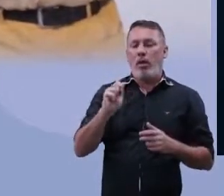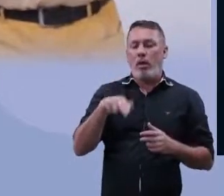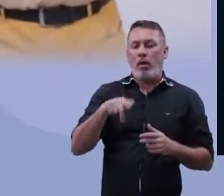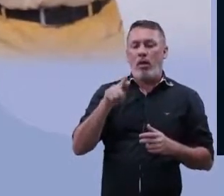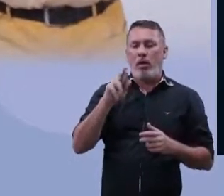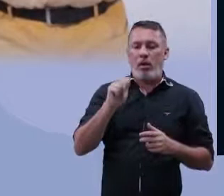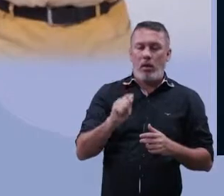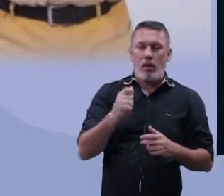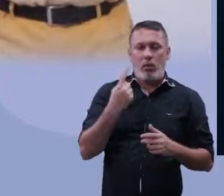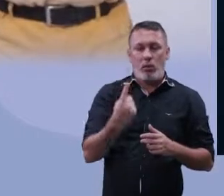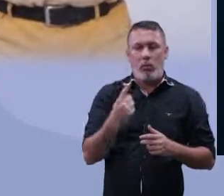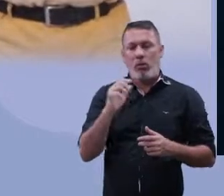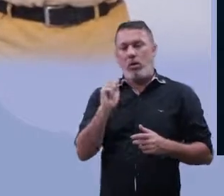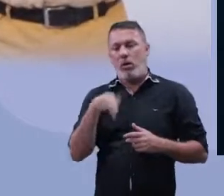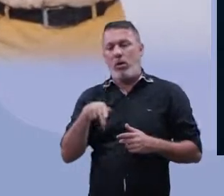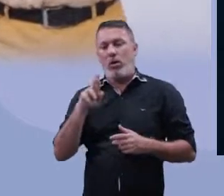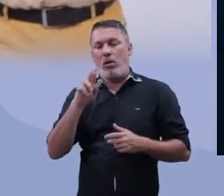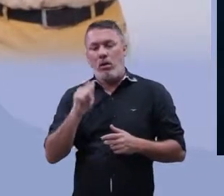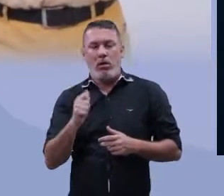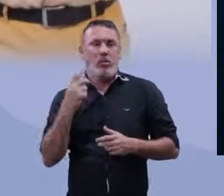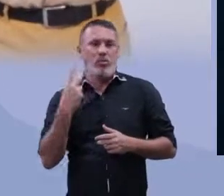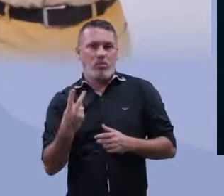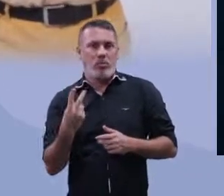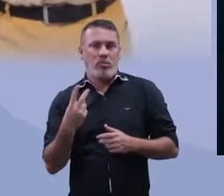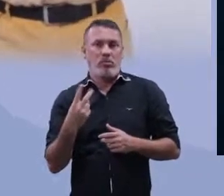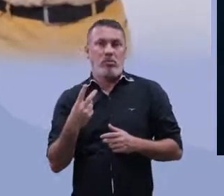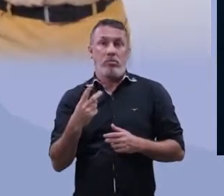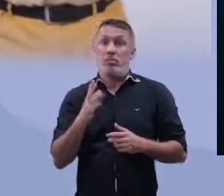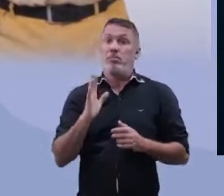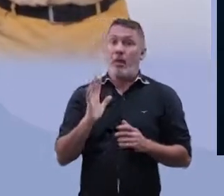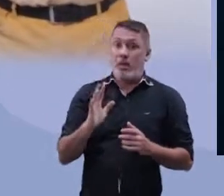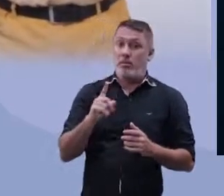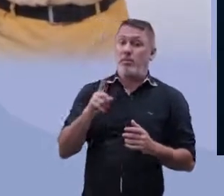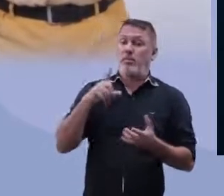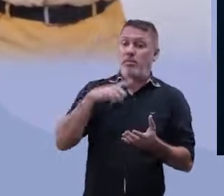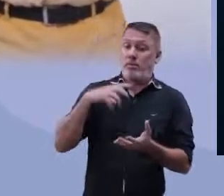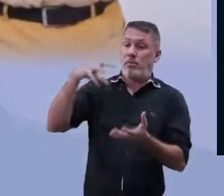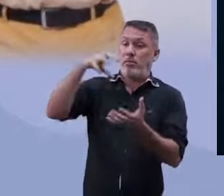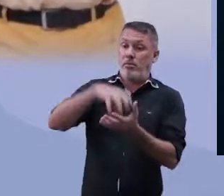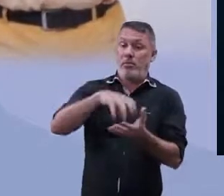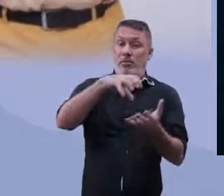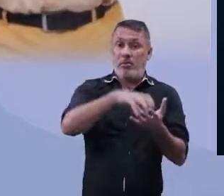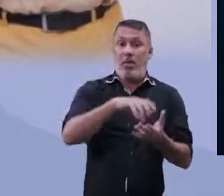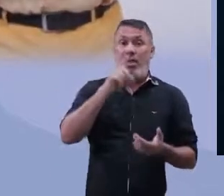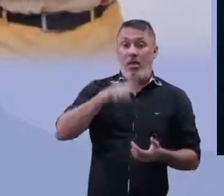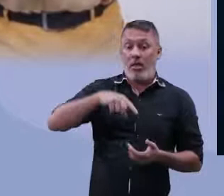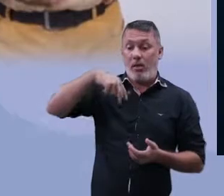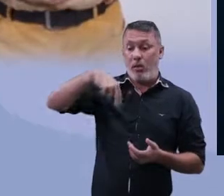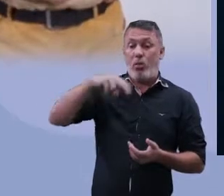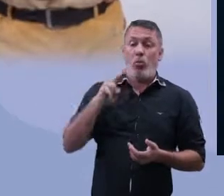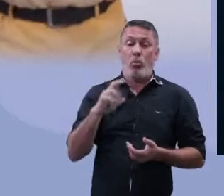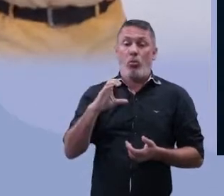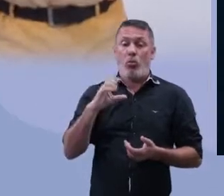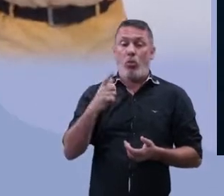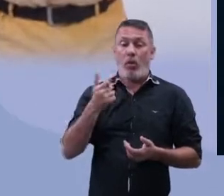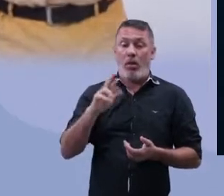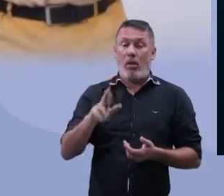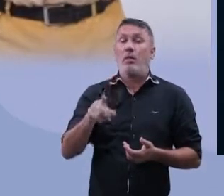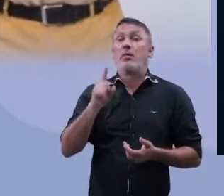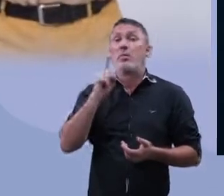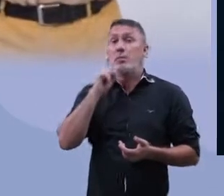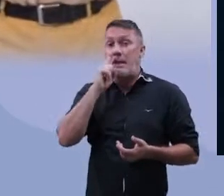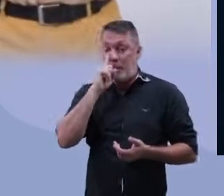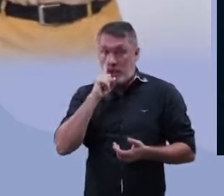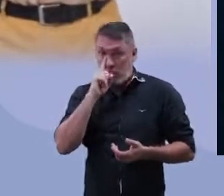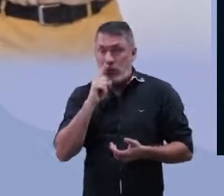e Angra 2. Né, mas só relembrando que o risco que essas centrais oferecem, né,